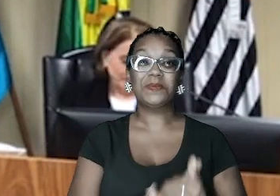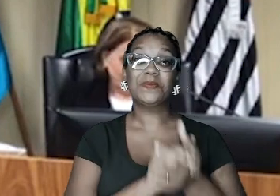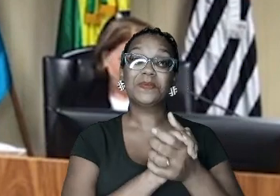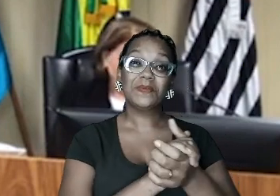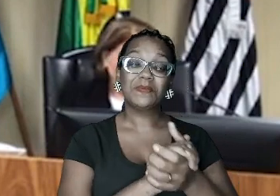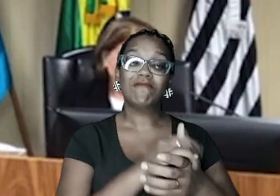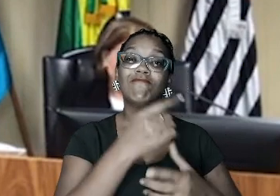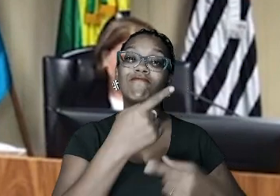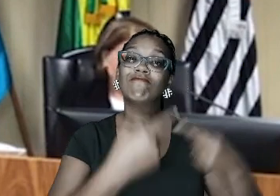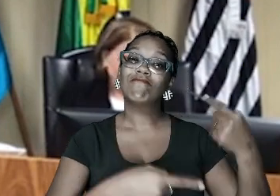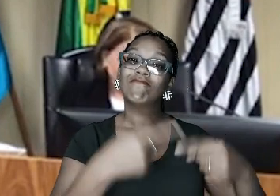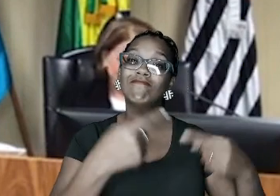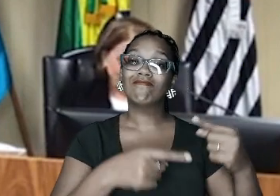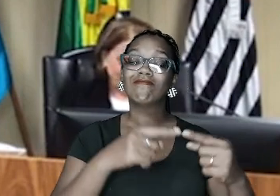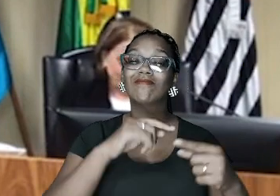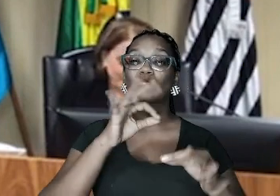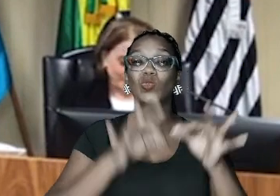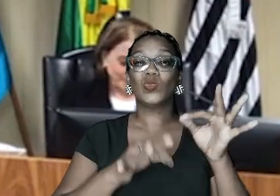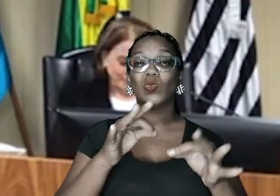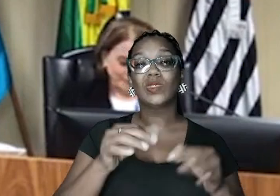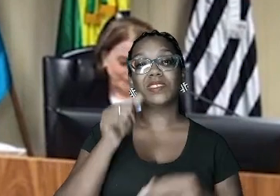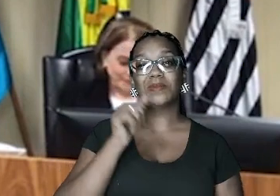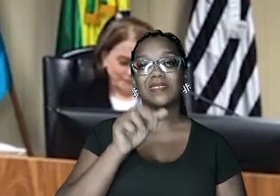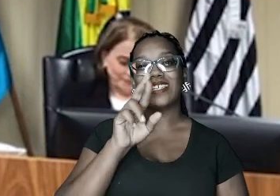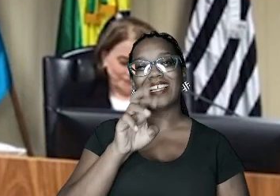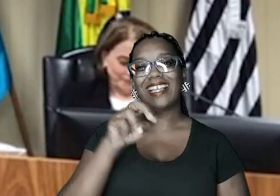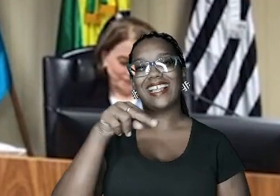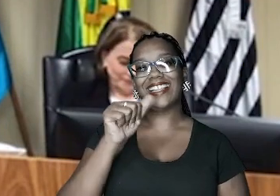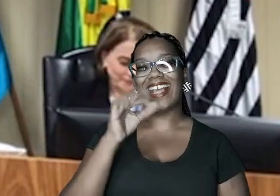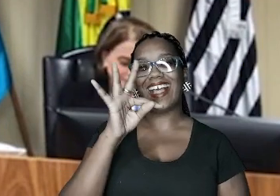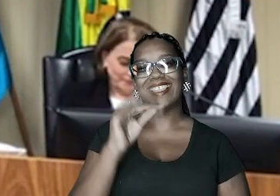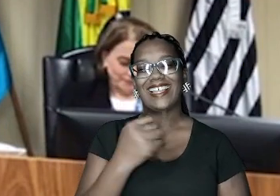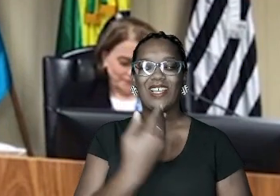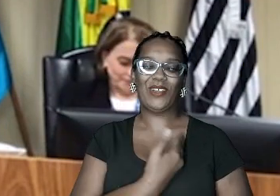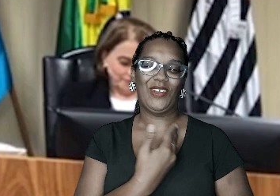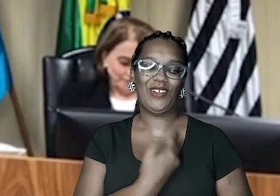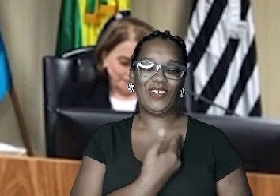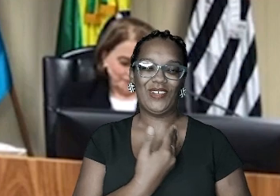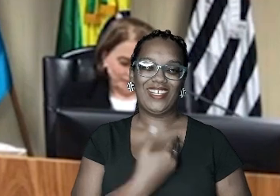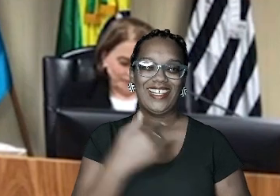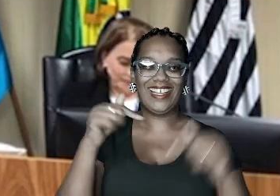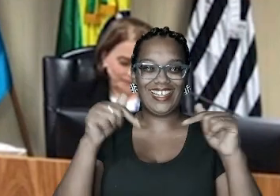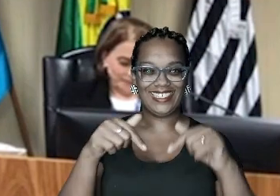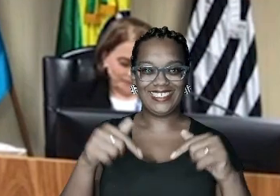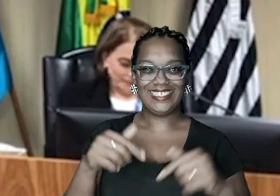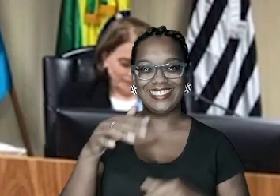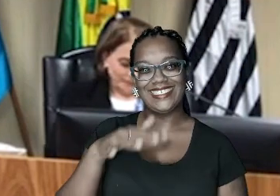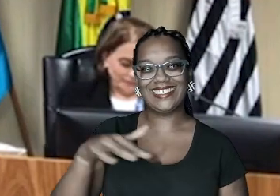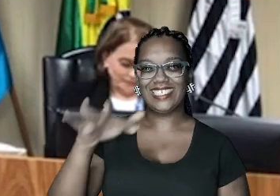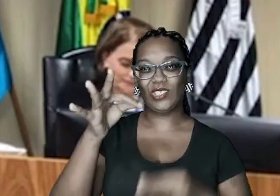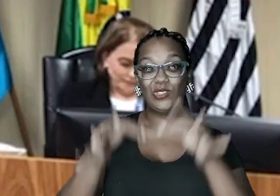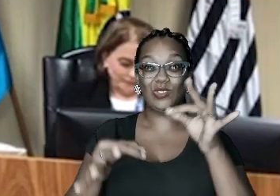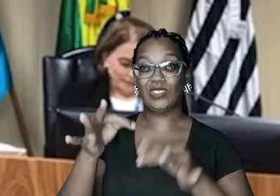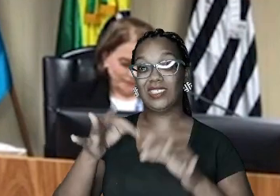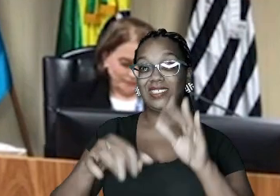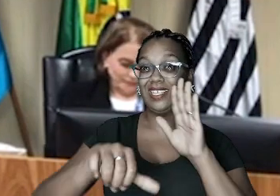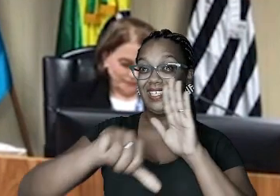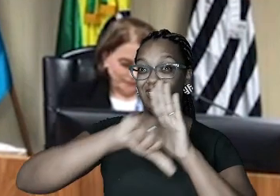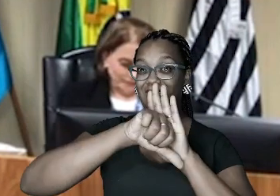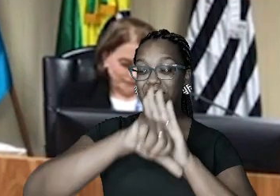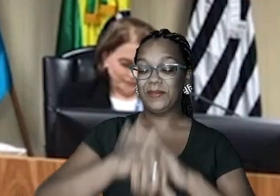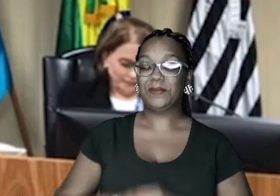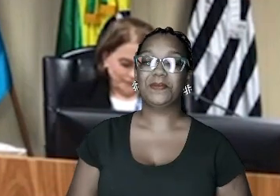ajuizar Renata minha colega minha amiga aqui no âmbito da Justiça Criminal Eu acho